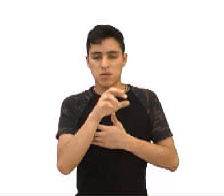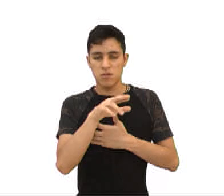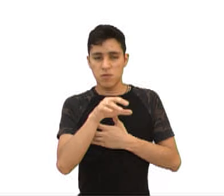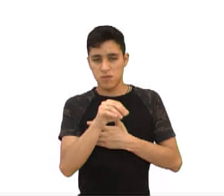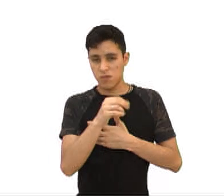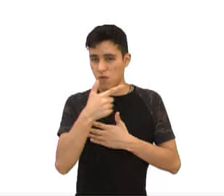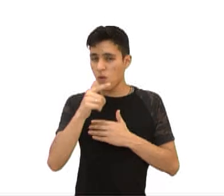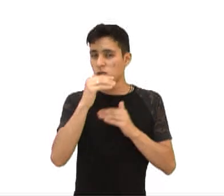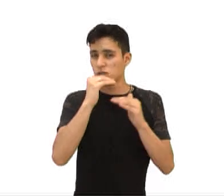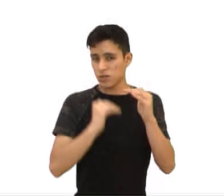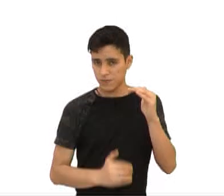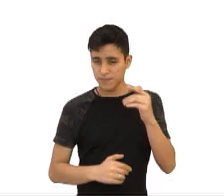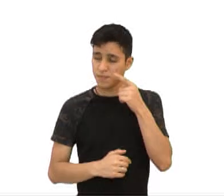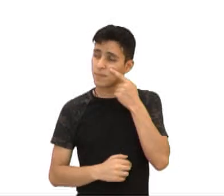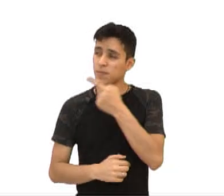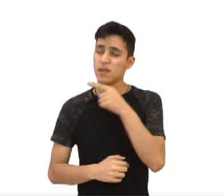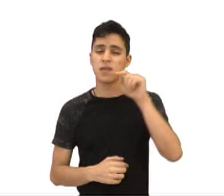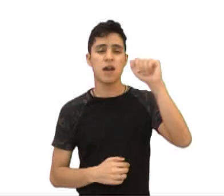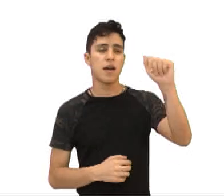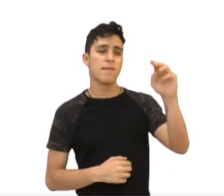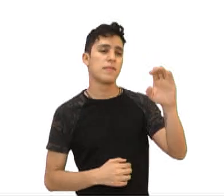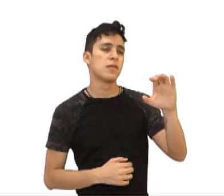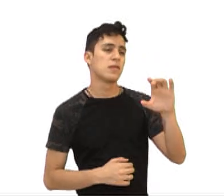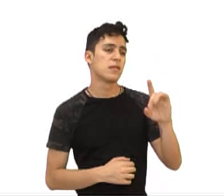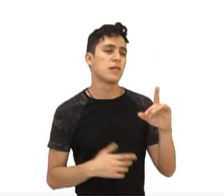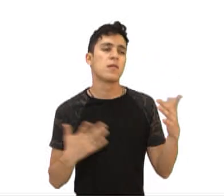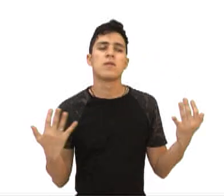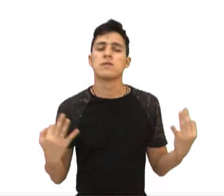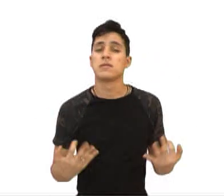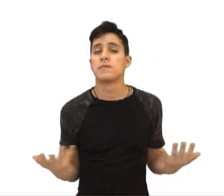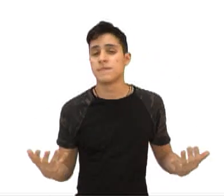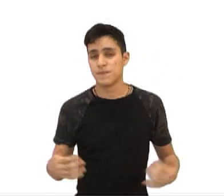tróficos. Leia para mim as alternativas e diga qual é a verdadeira.